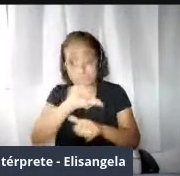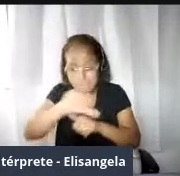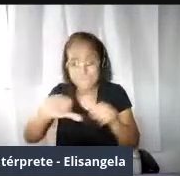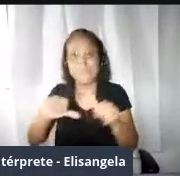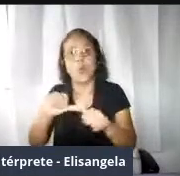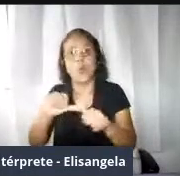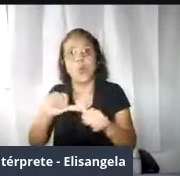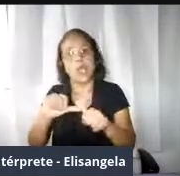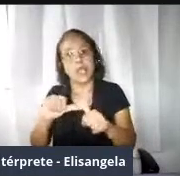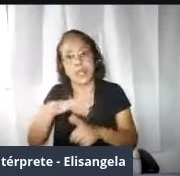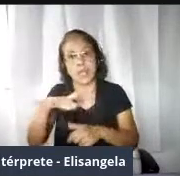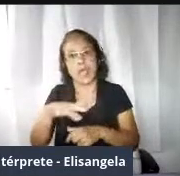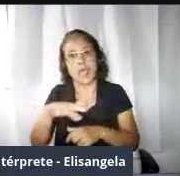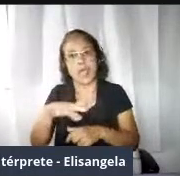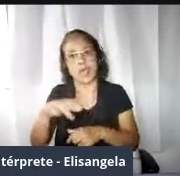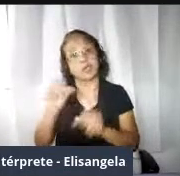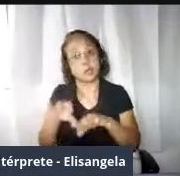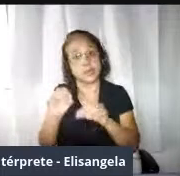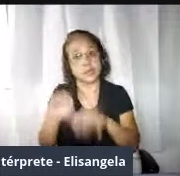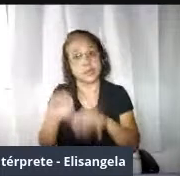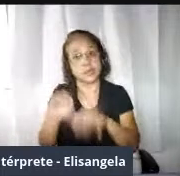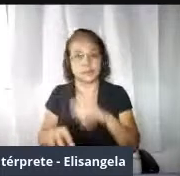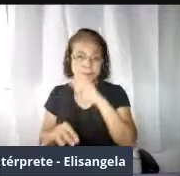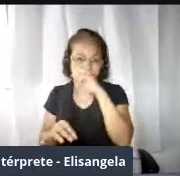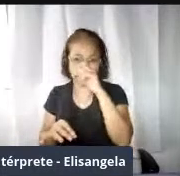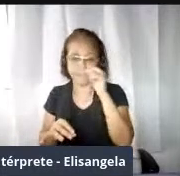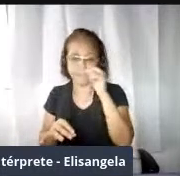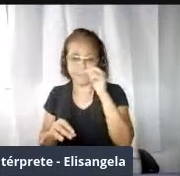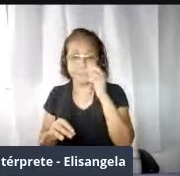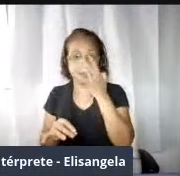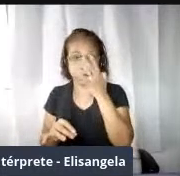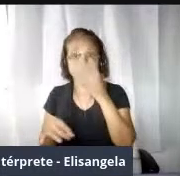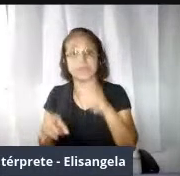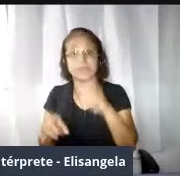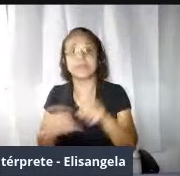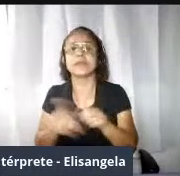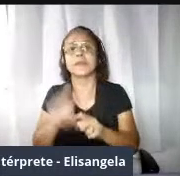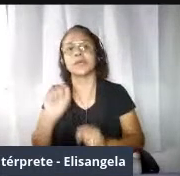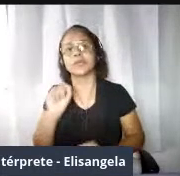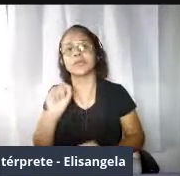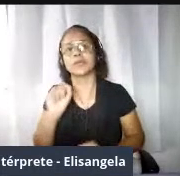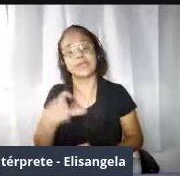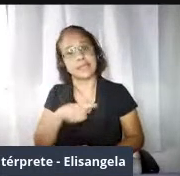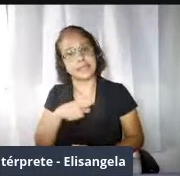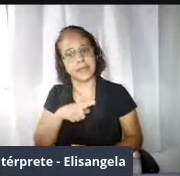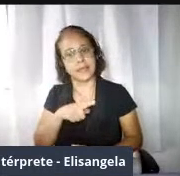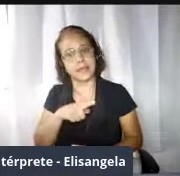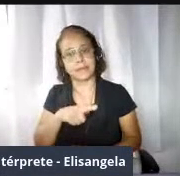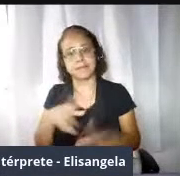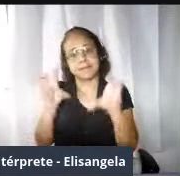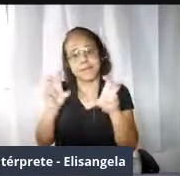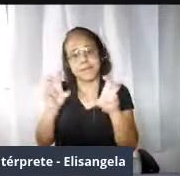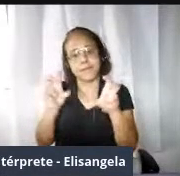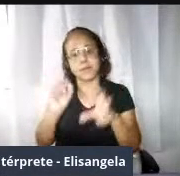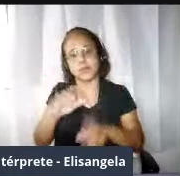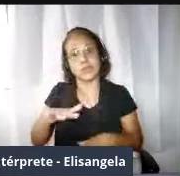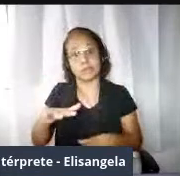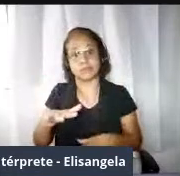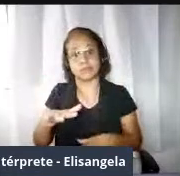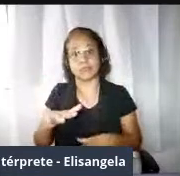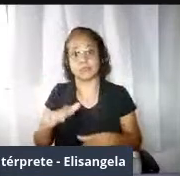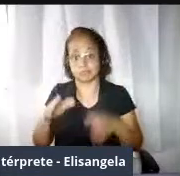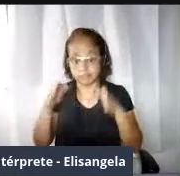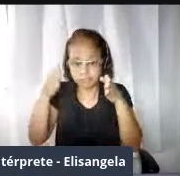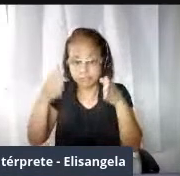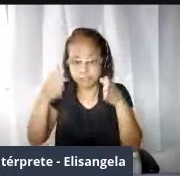educação, que também é influenciada por questões que são externas ao campo. Então, eu considero que a